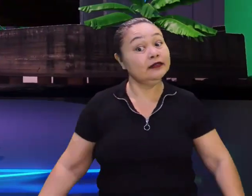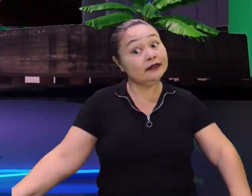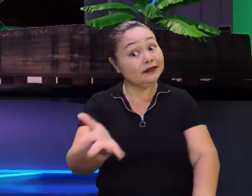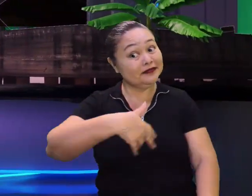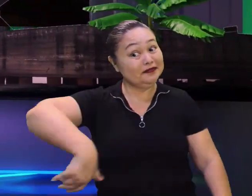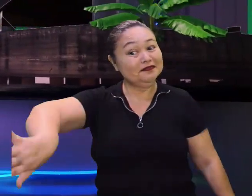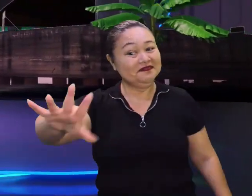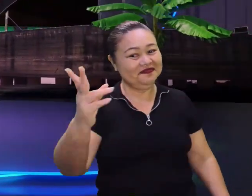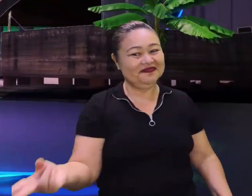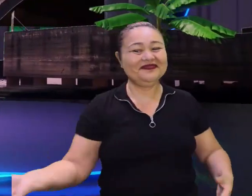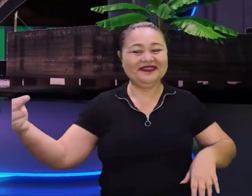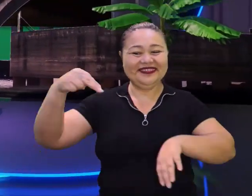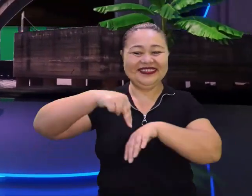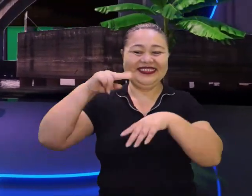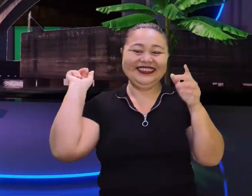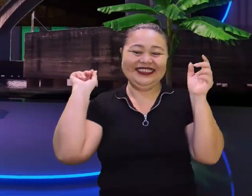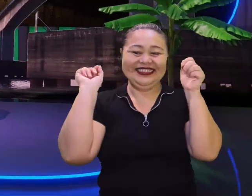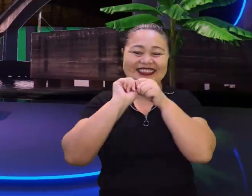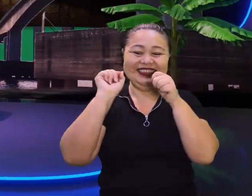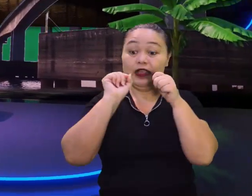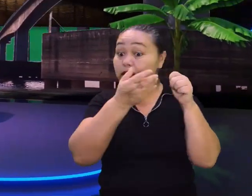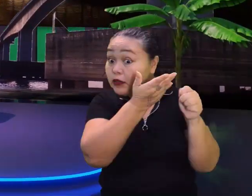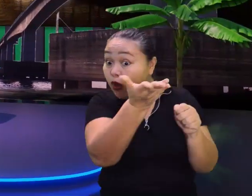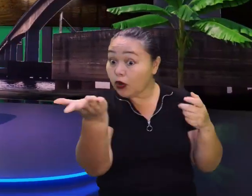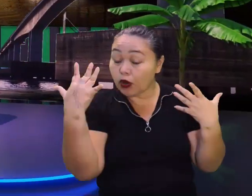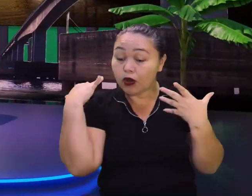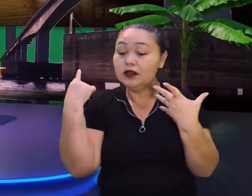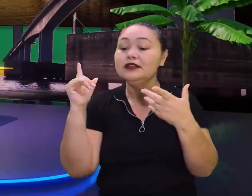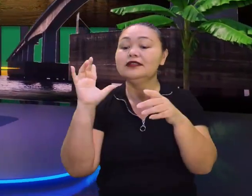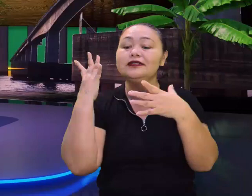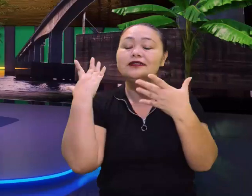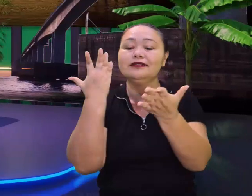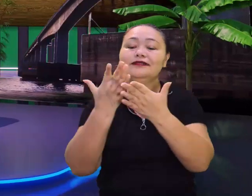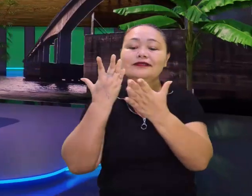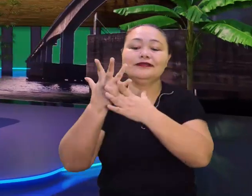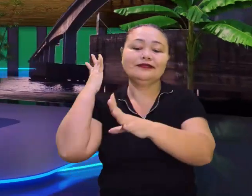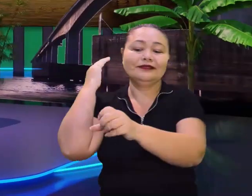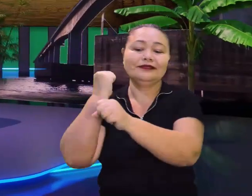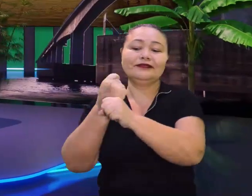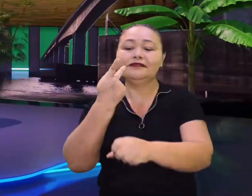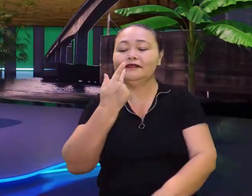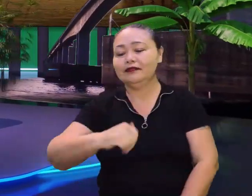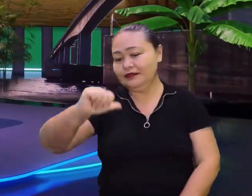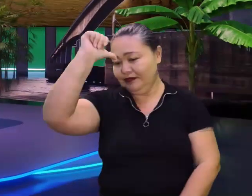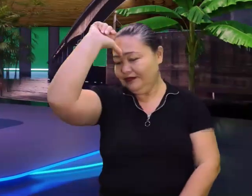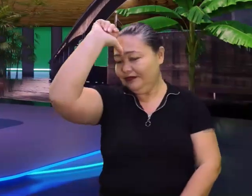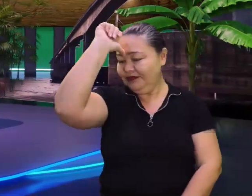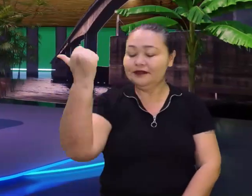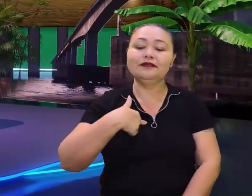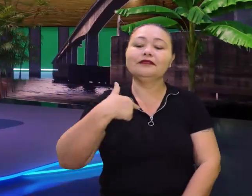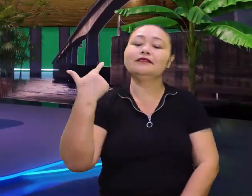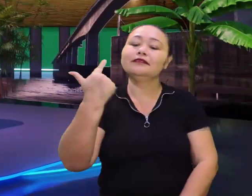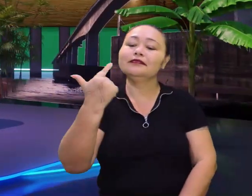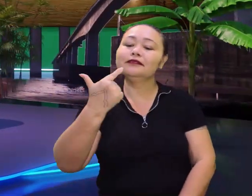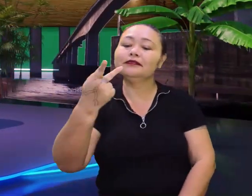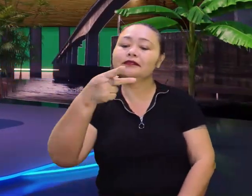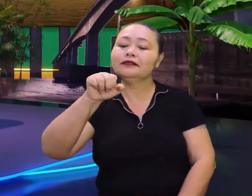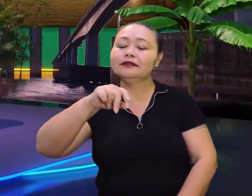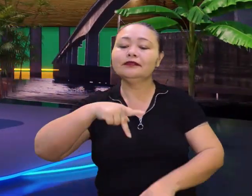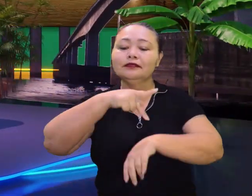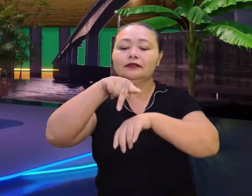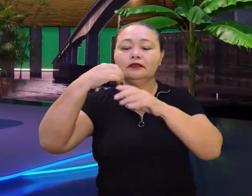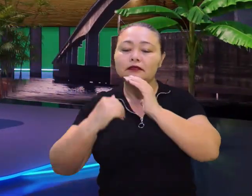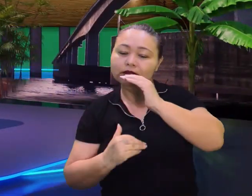aí, galera, voltamos aí para a nossa aula de revisão. Falamos sobre a Índia, falamos sobre a segunda aula, sobre